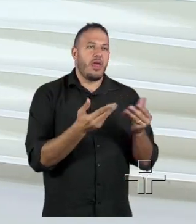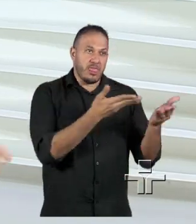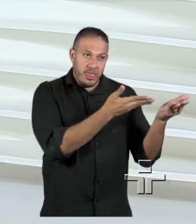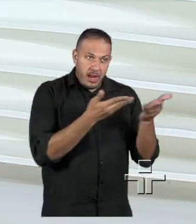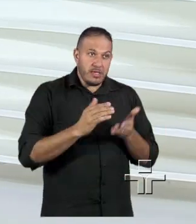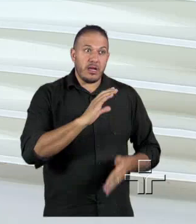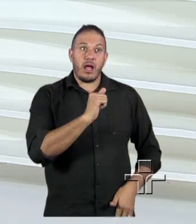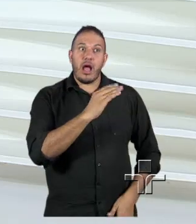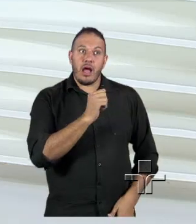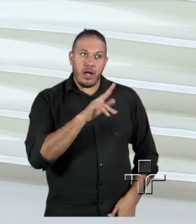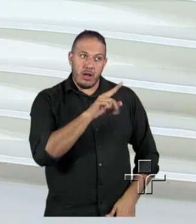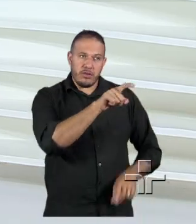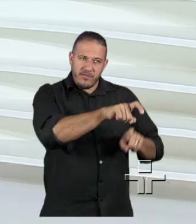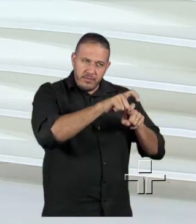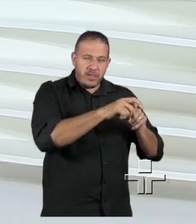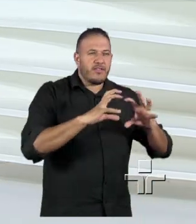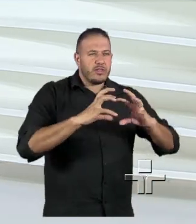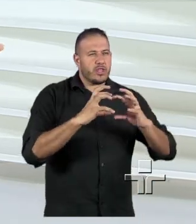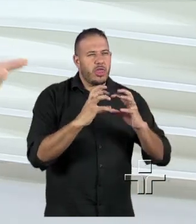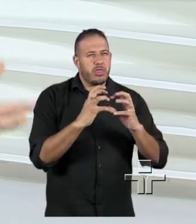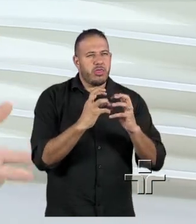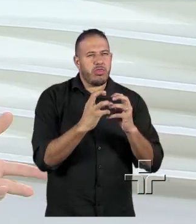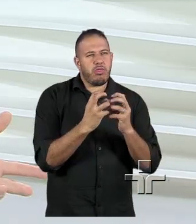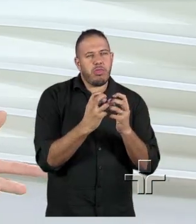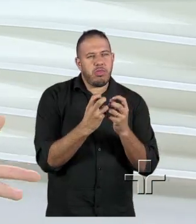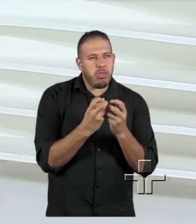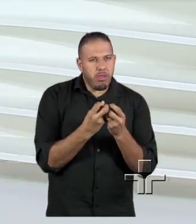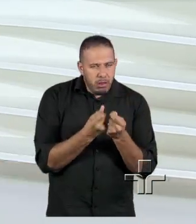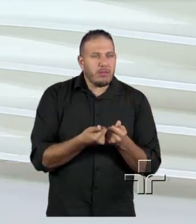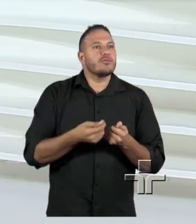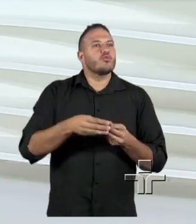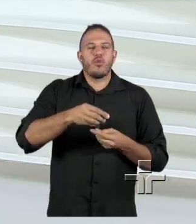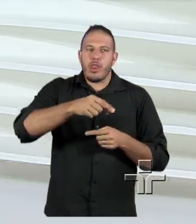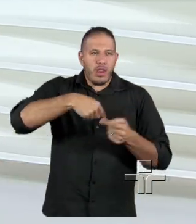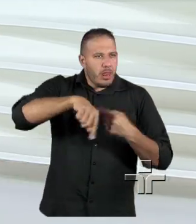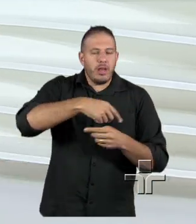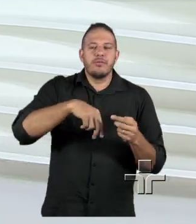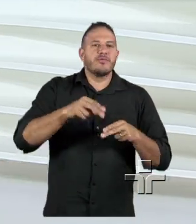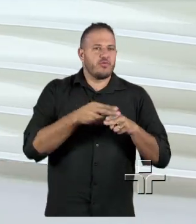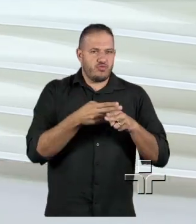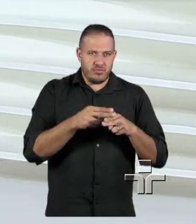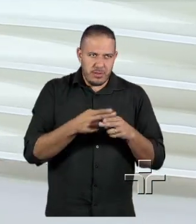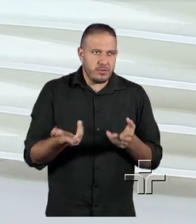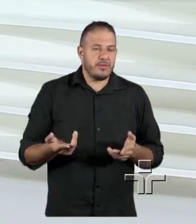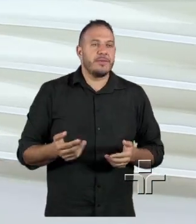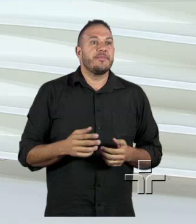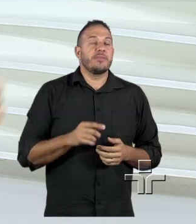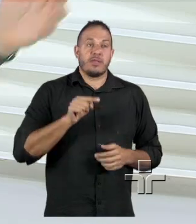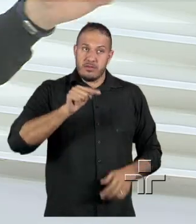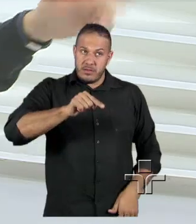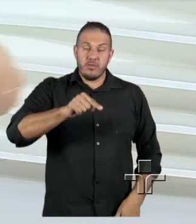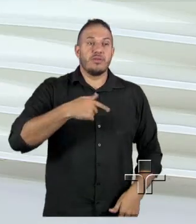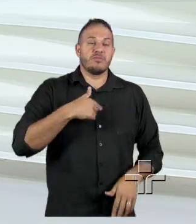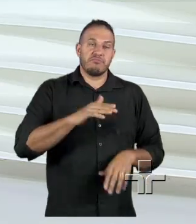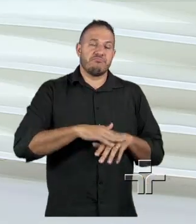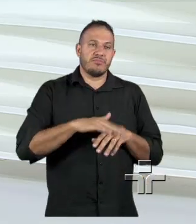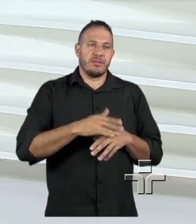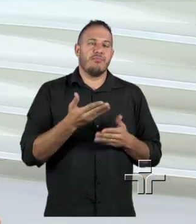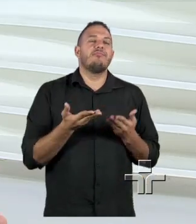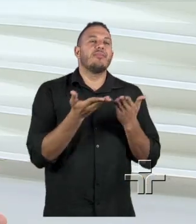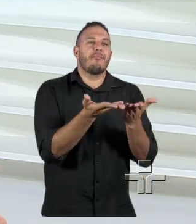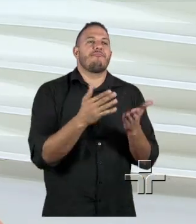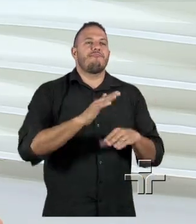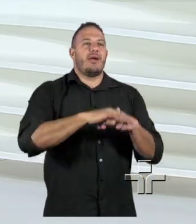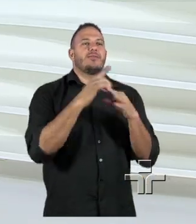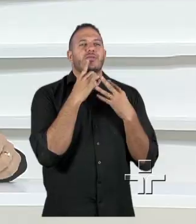da fazenda, torra, faz todo o processo bean to bar, né? Então, isso confere muito mais